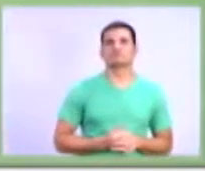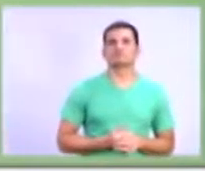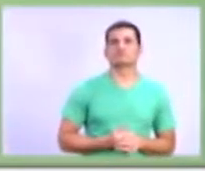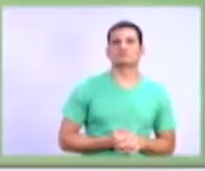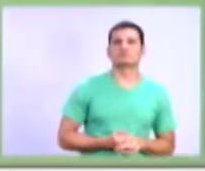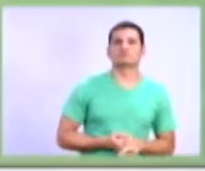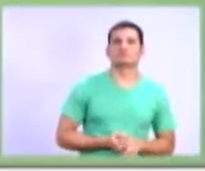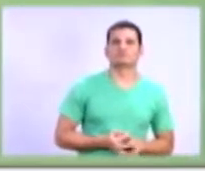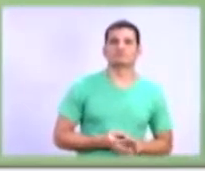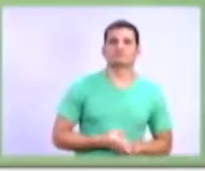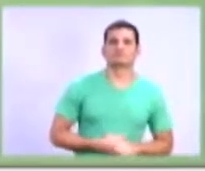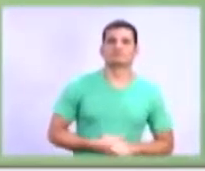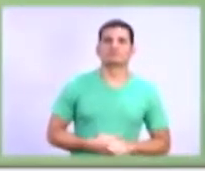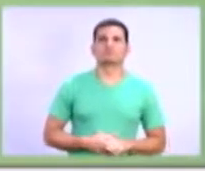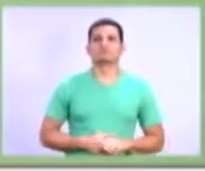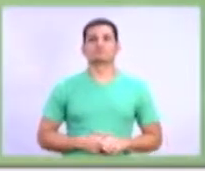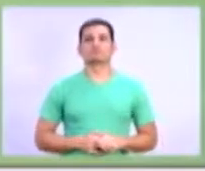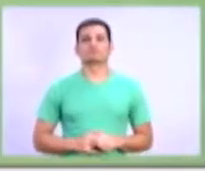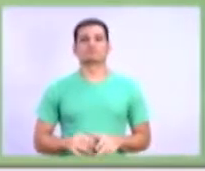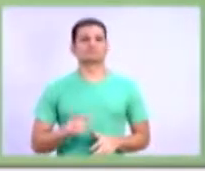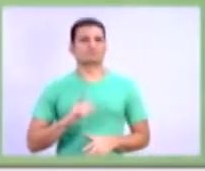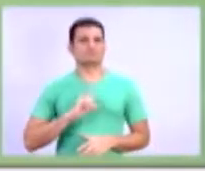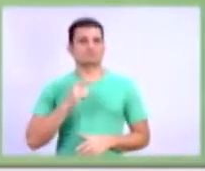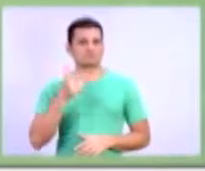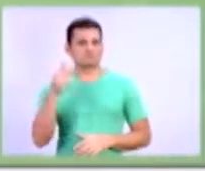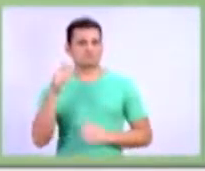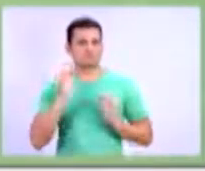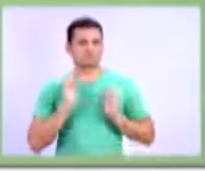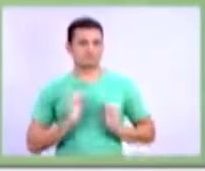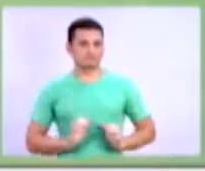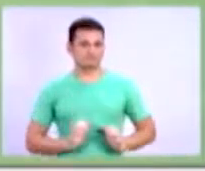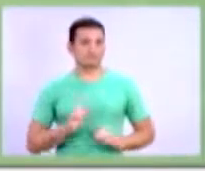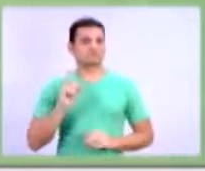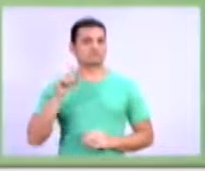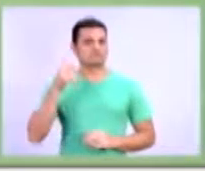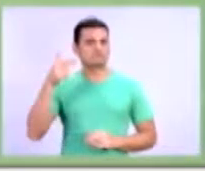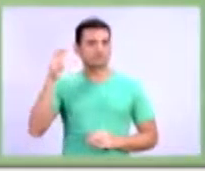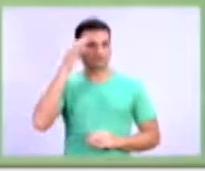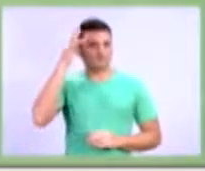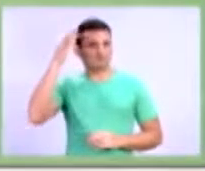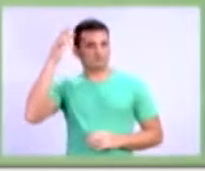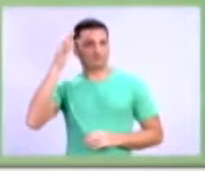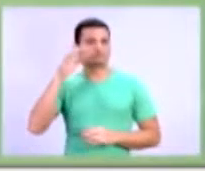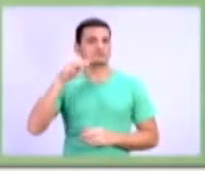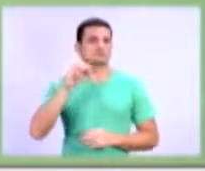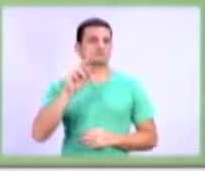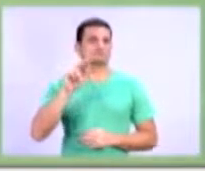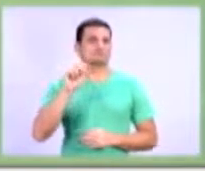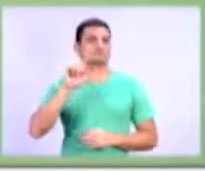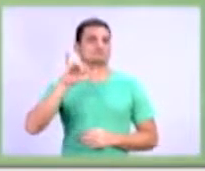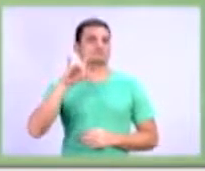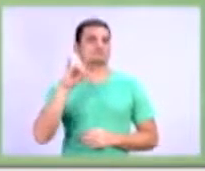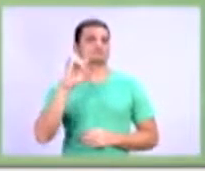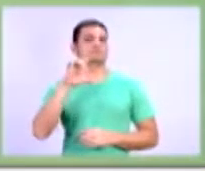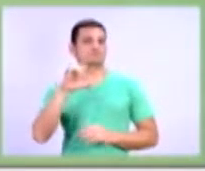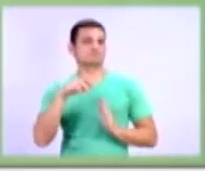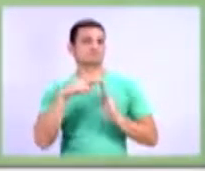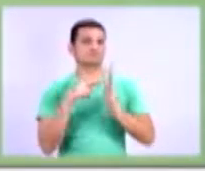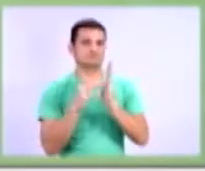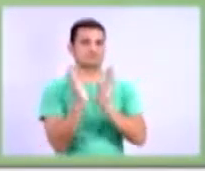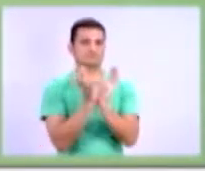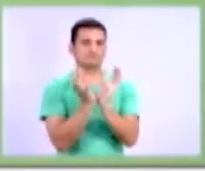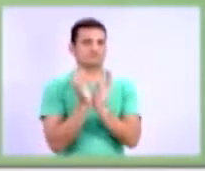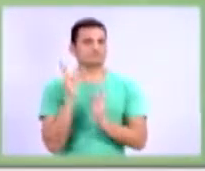Nós temos aqui uma outra ética, que é uma outra reflexão sobre a moralidade, que é uma ética que